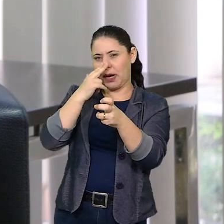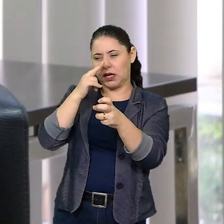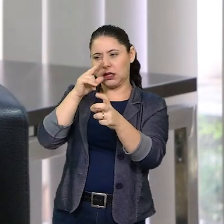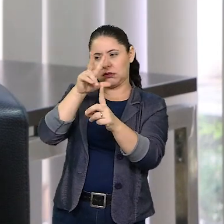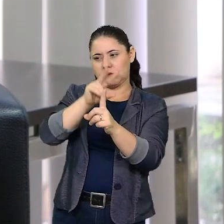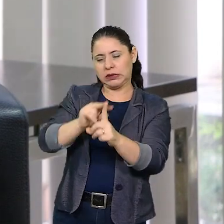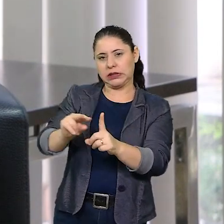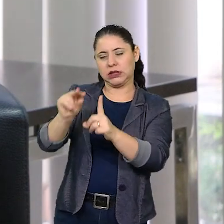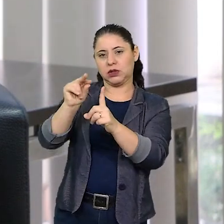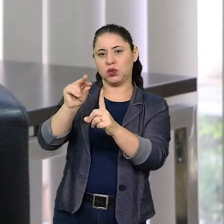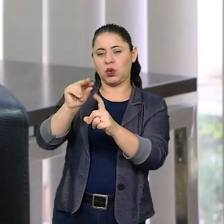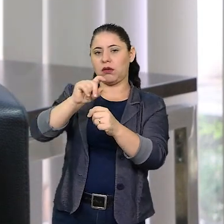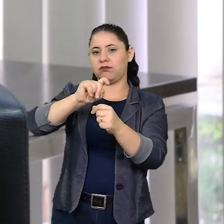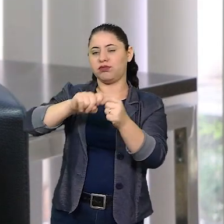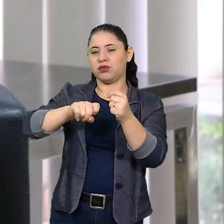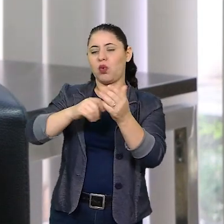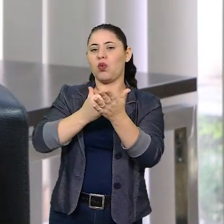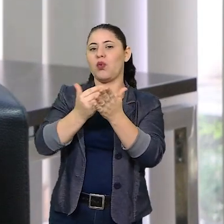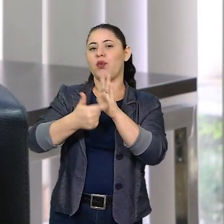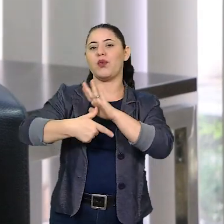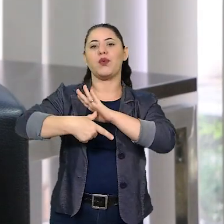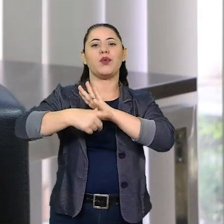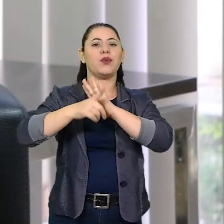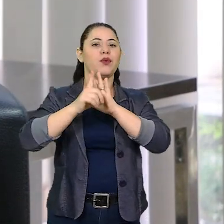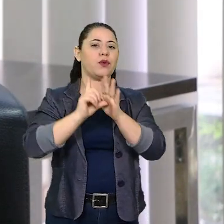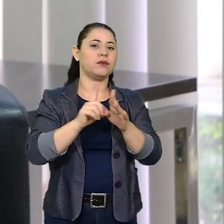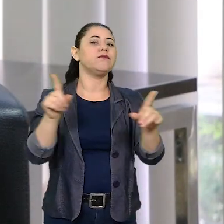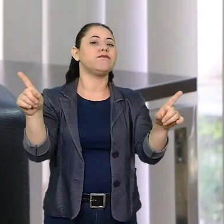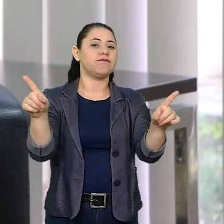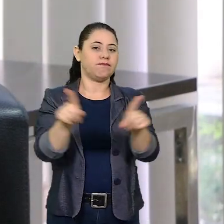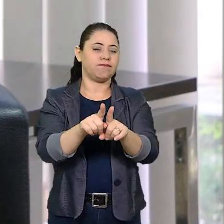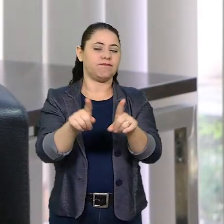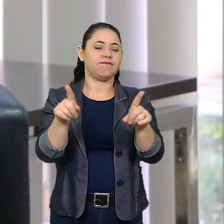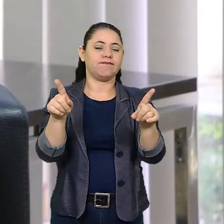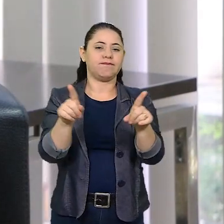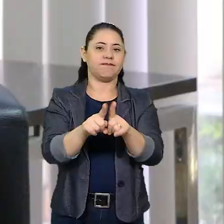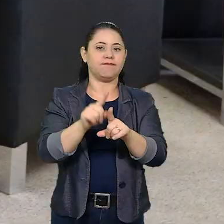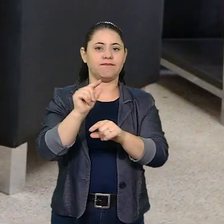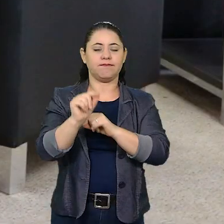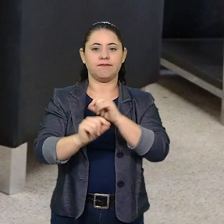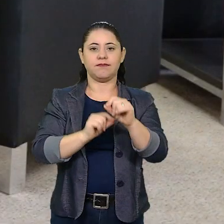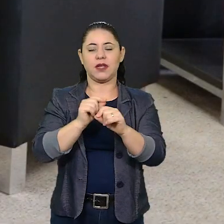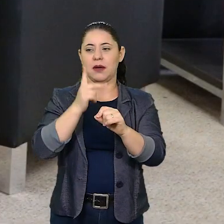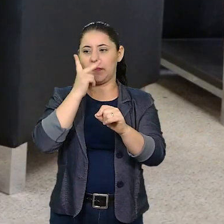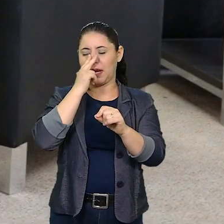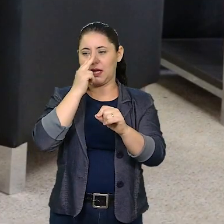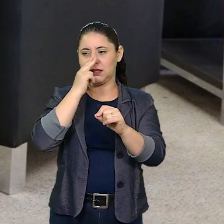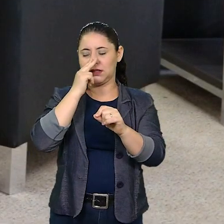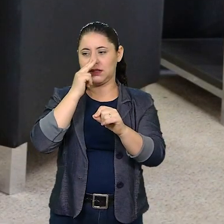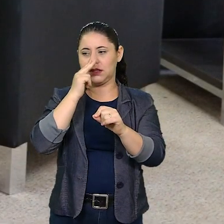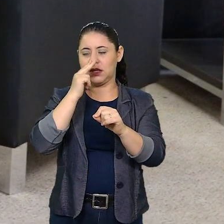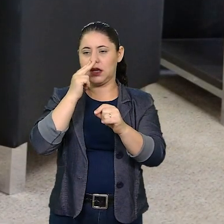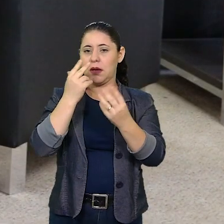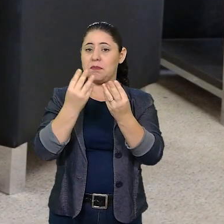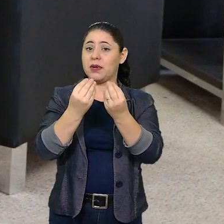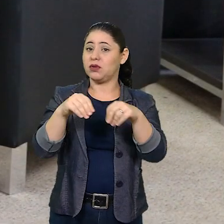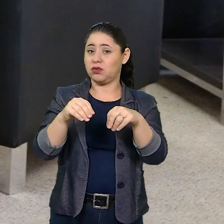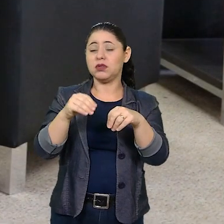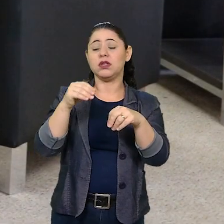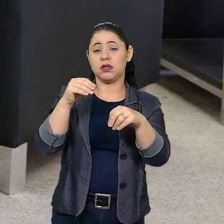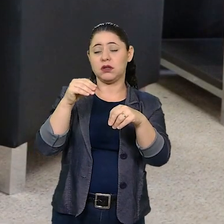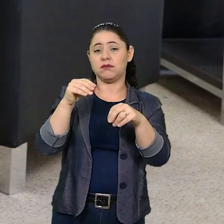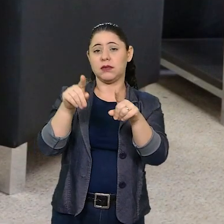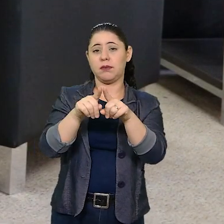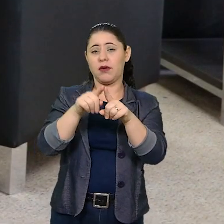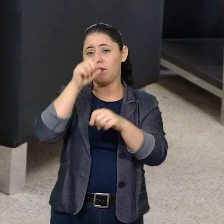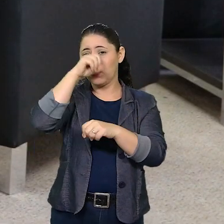sexualização precoce e é uma forma de de ofensa à criança,